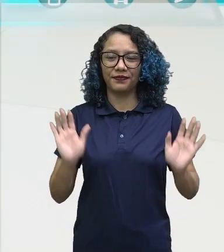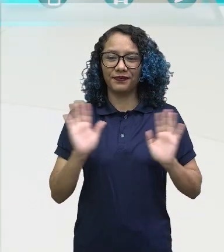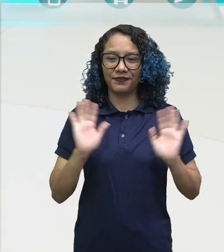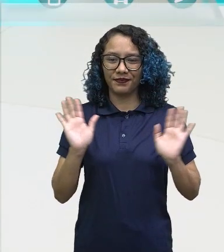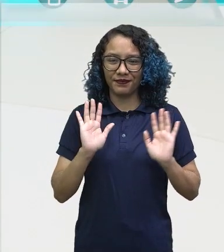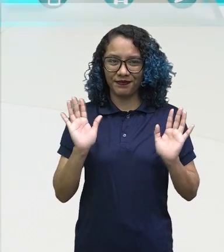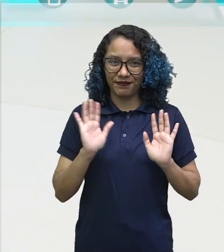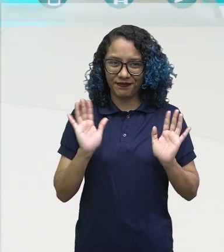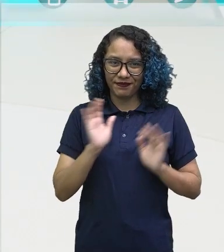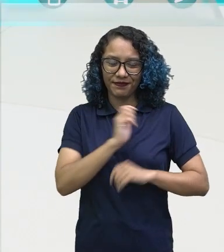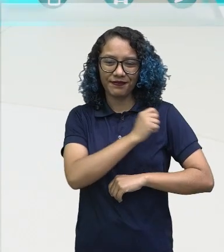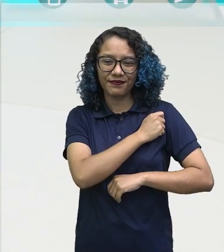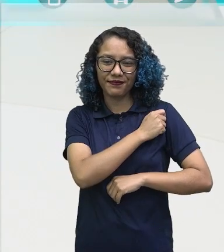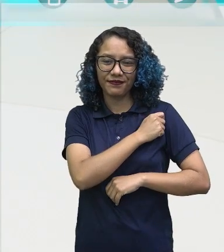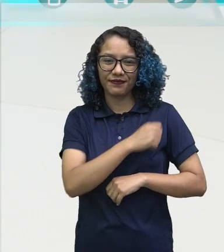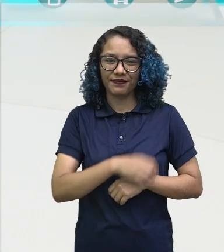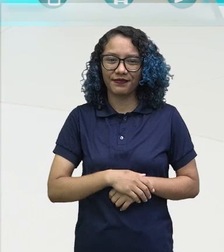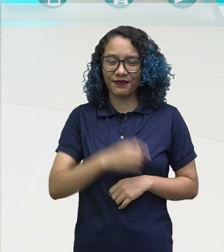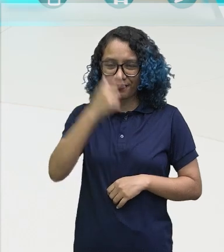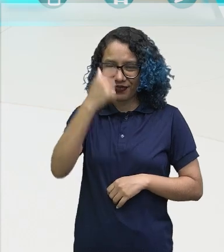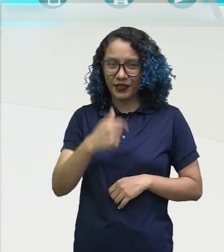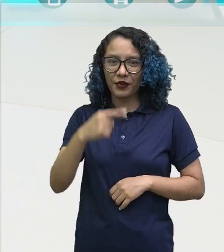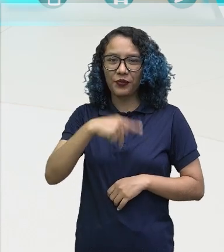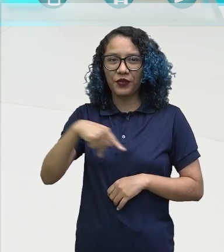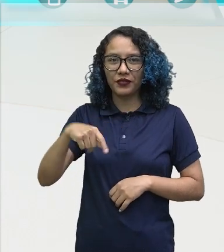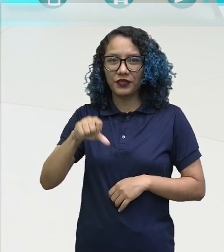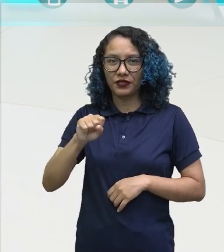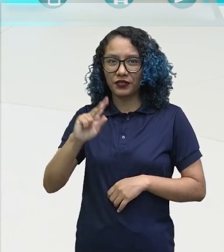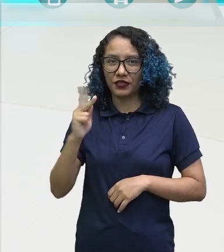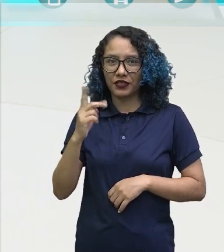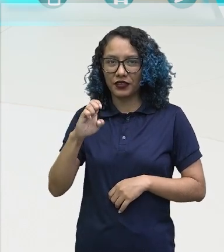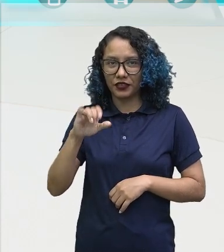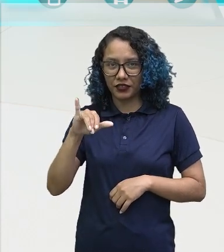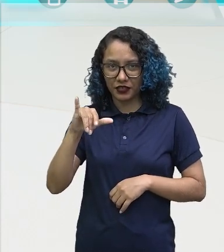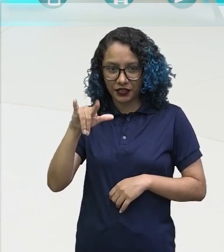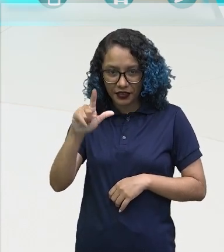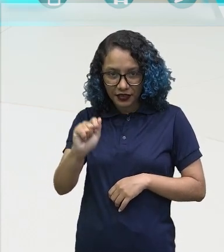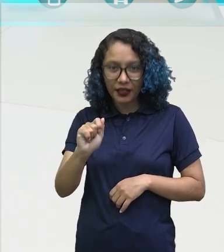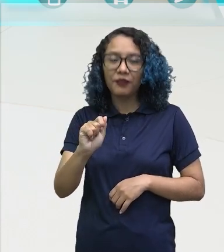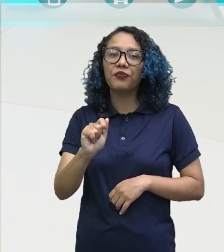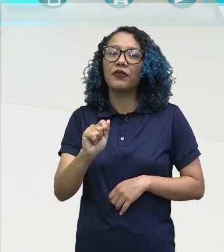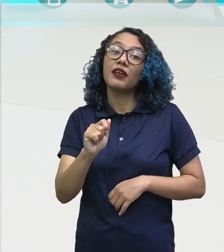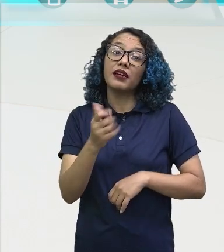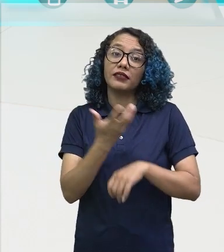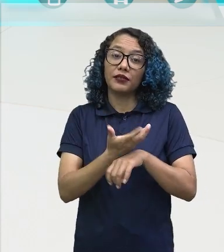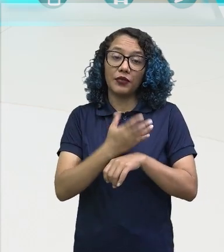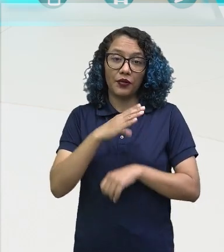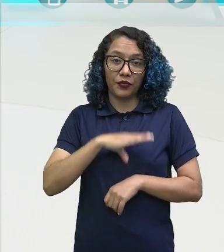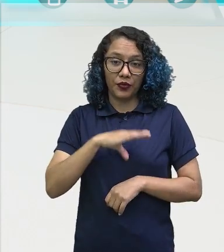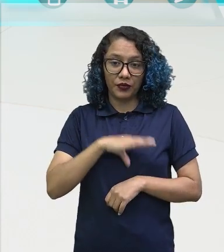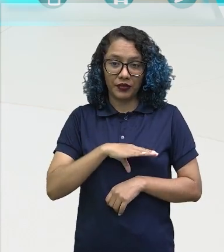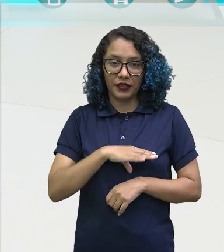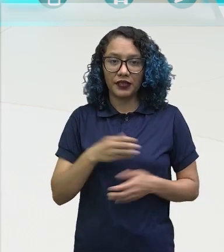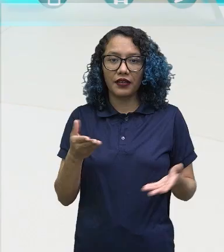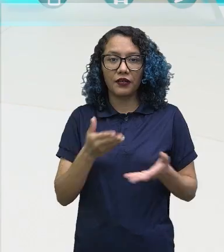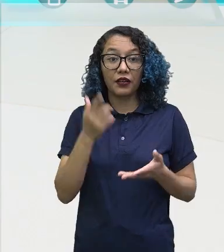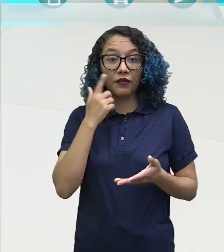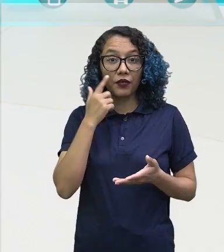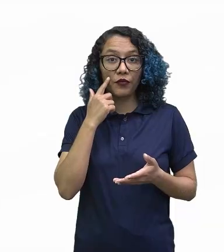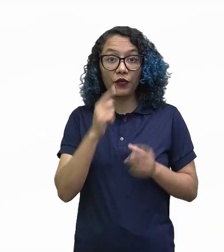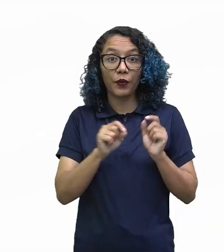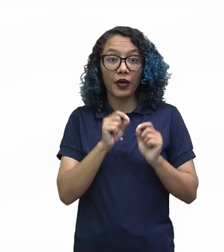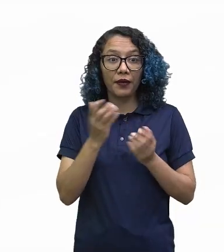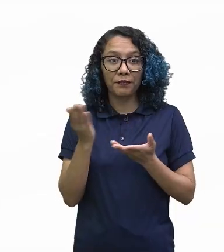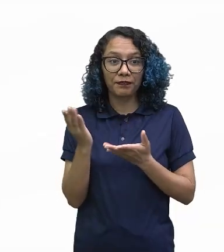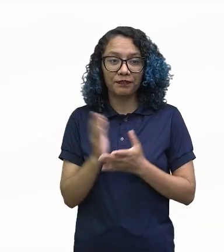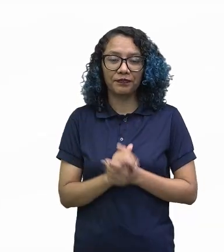Olá, alunos. Eu sou a professora Sheila Rodrigues, do componente de Língua Portuguesa. Vamos para a nossa revisão de